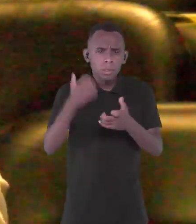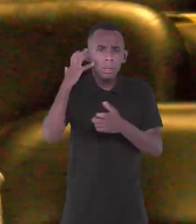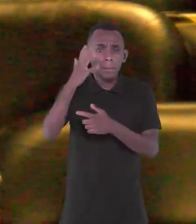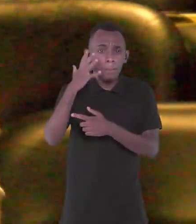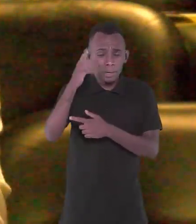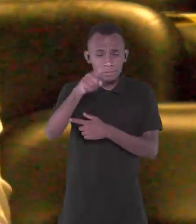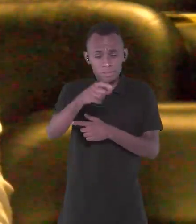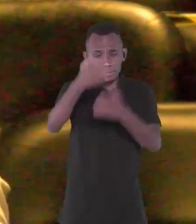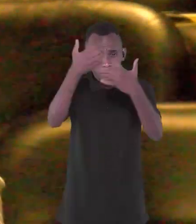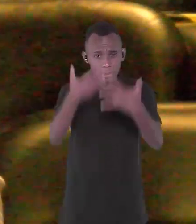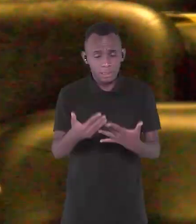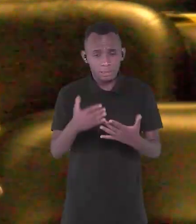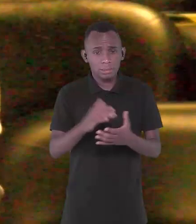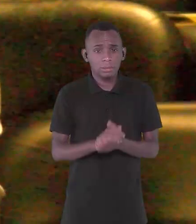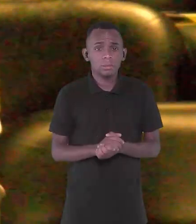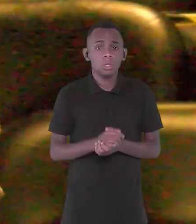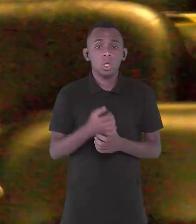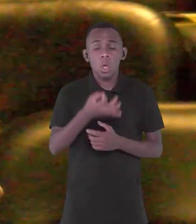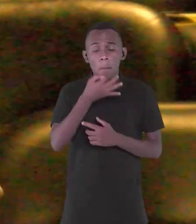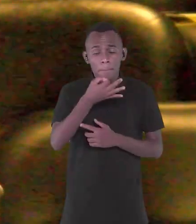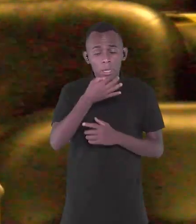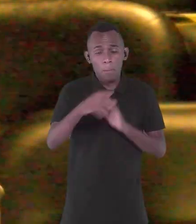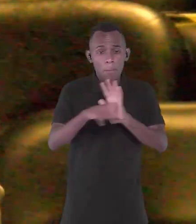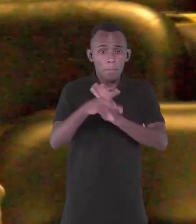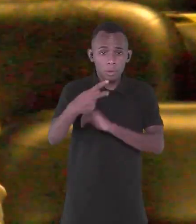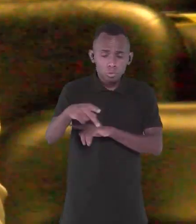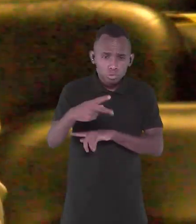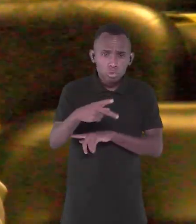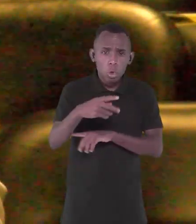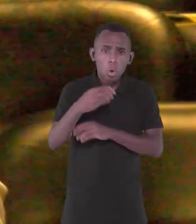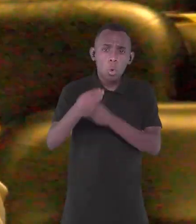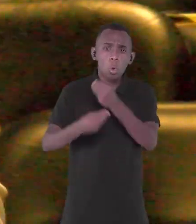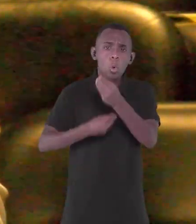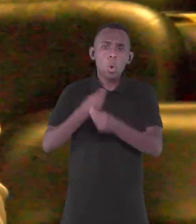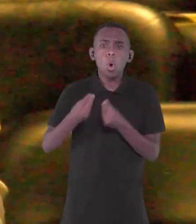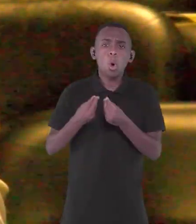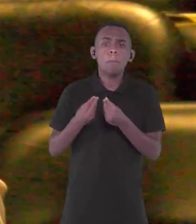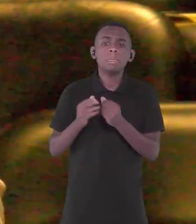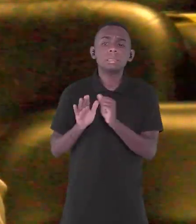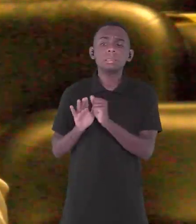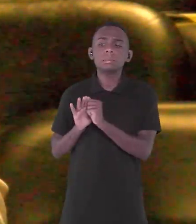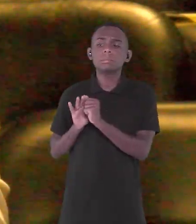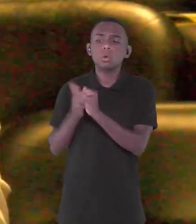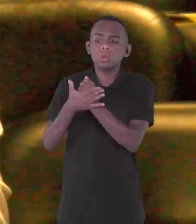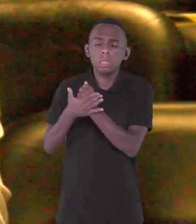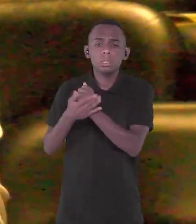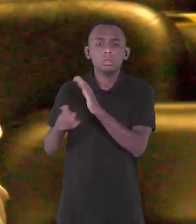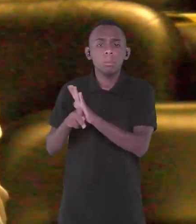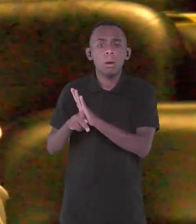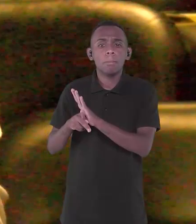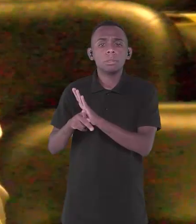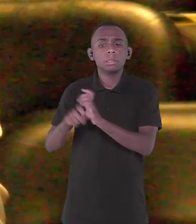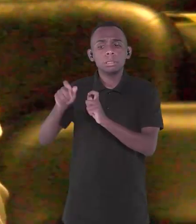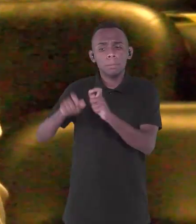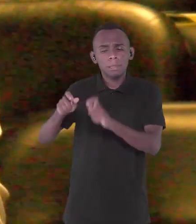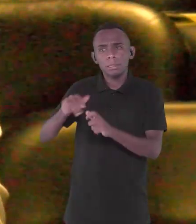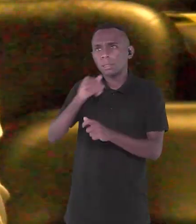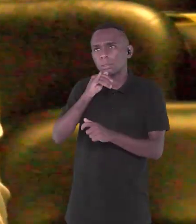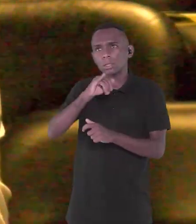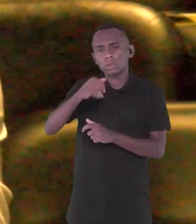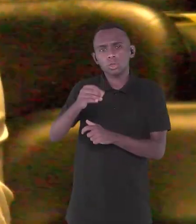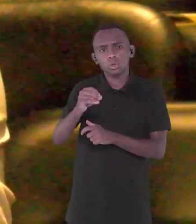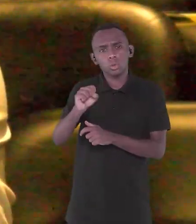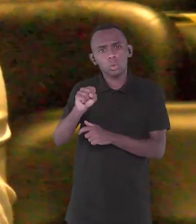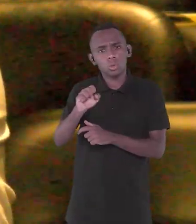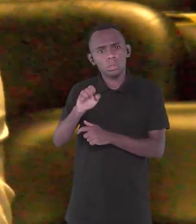no microfone. Na sua opinião, na sua avaliação, da onde que vem a blindagem dos cartolas? O José Maria Marinho ele só